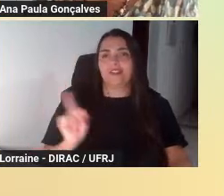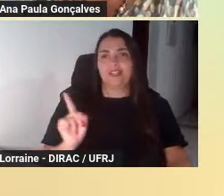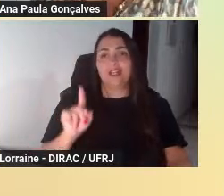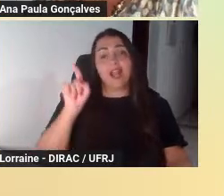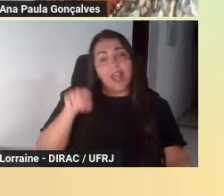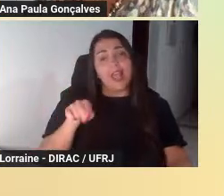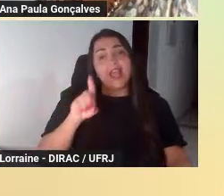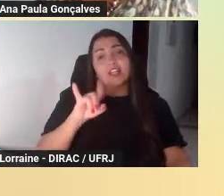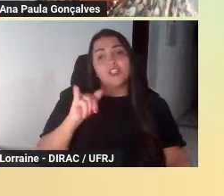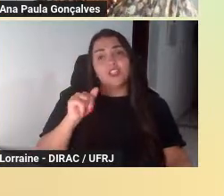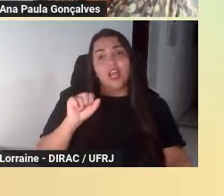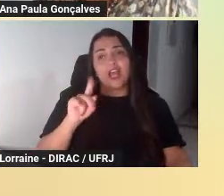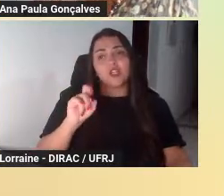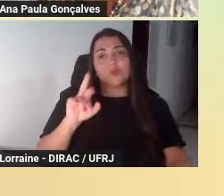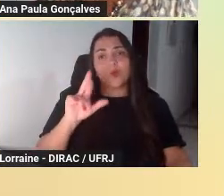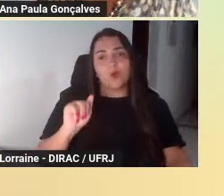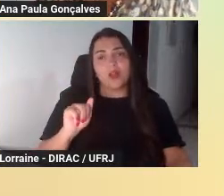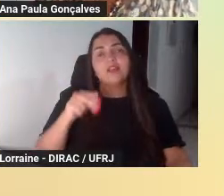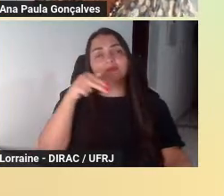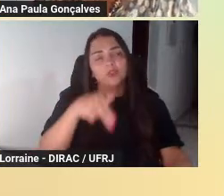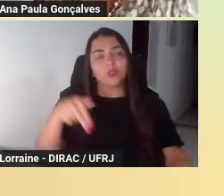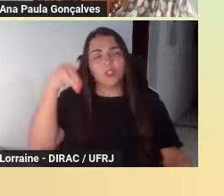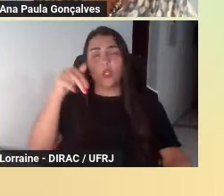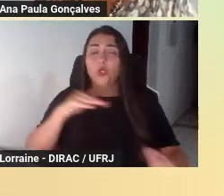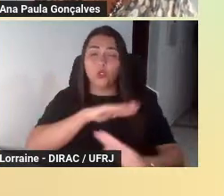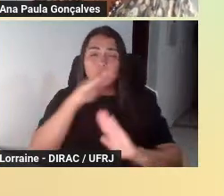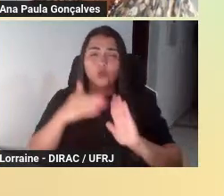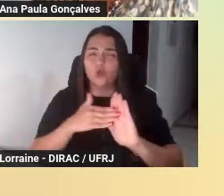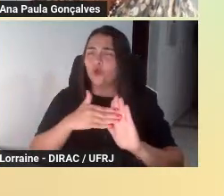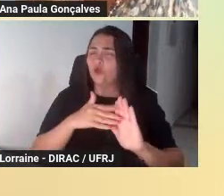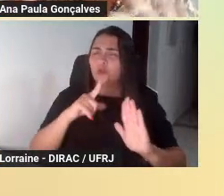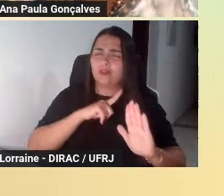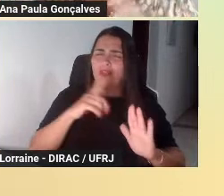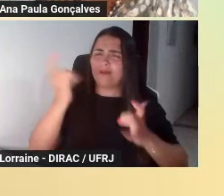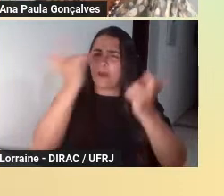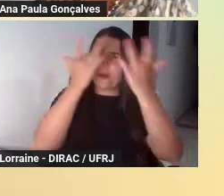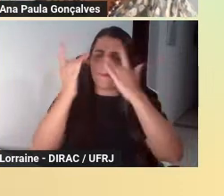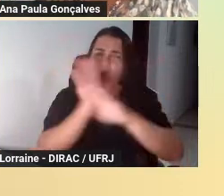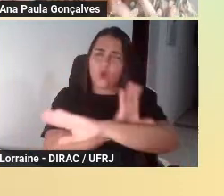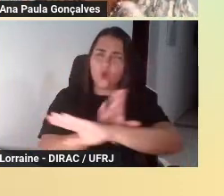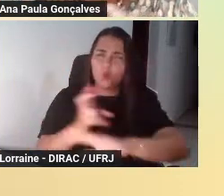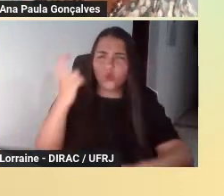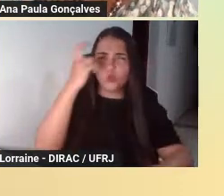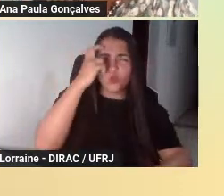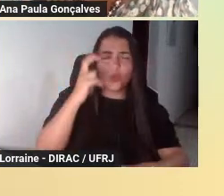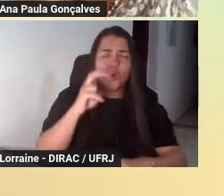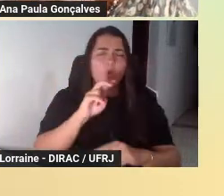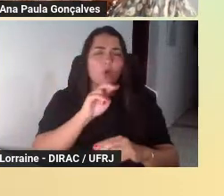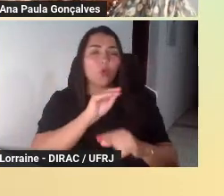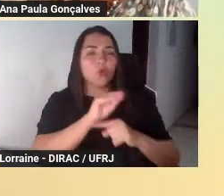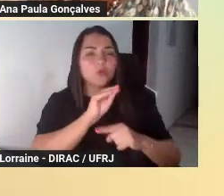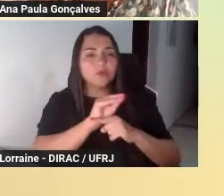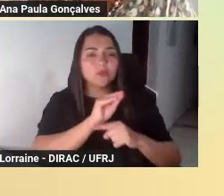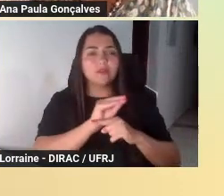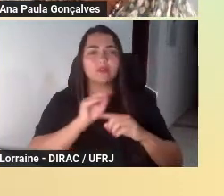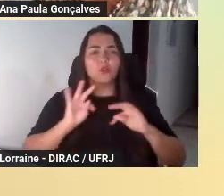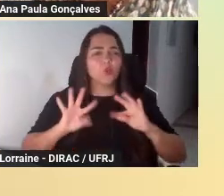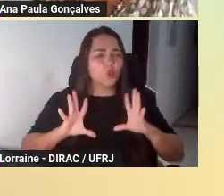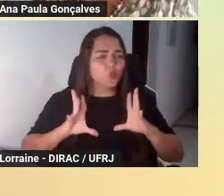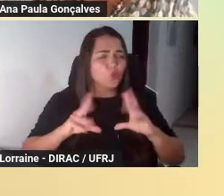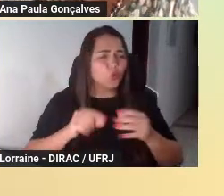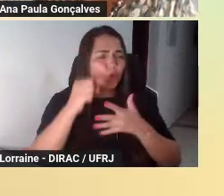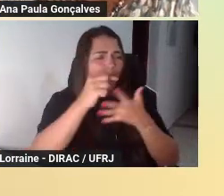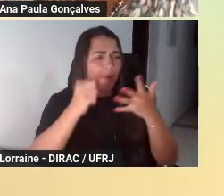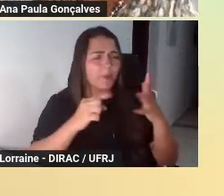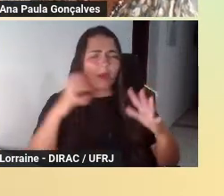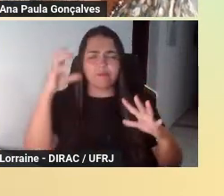nordestina. Eu devo tudo que eu sei culturalmente, todas as questões de cuidado, todas as questões de